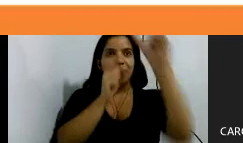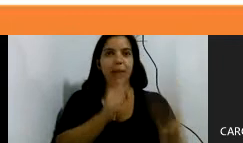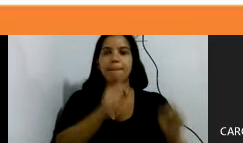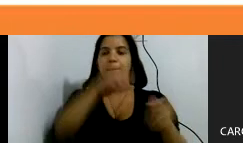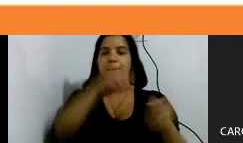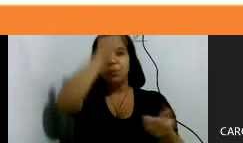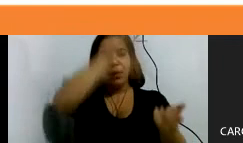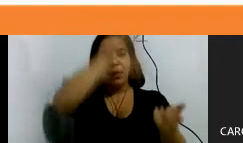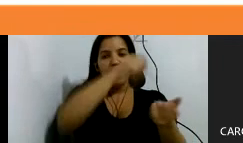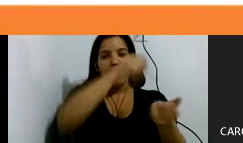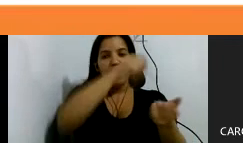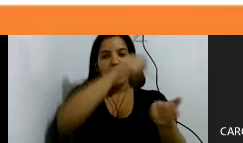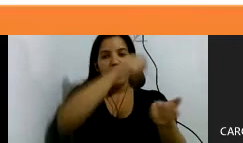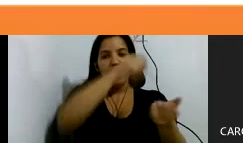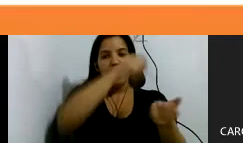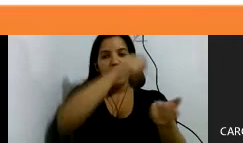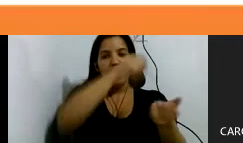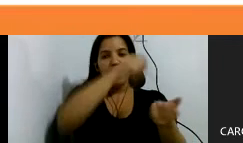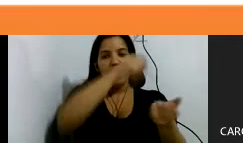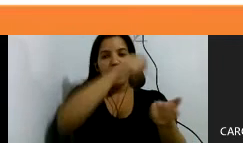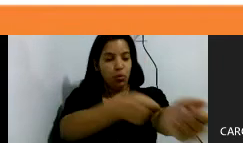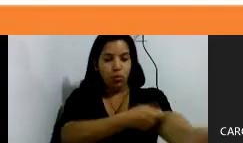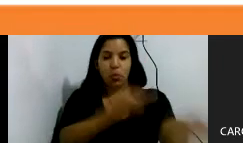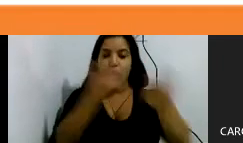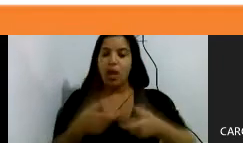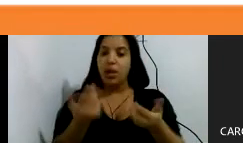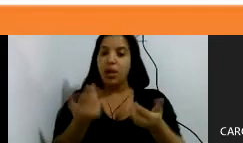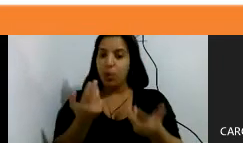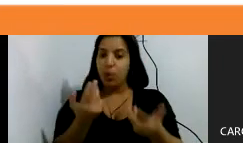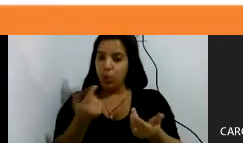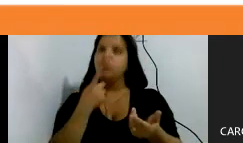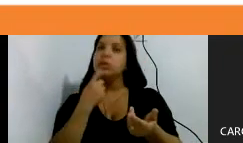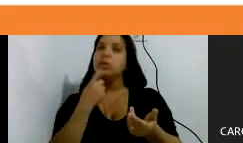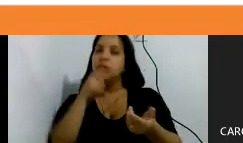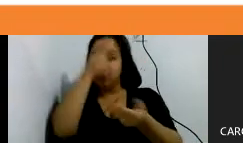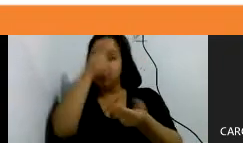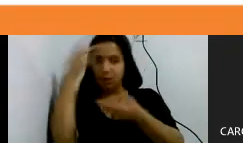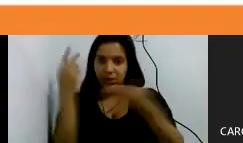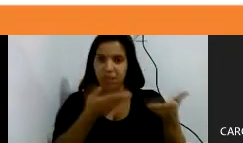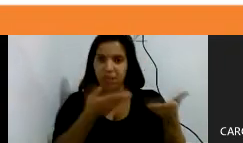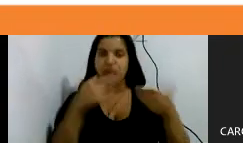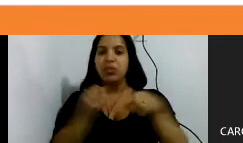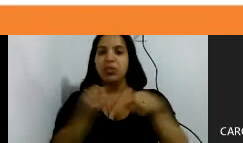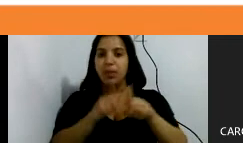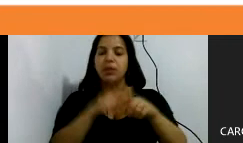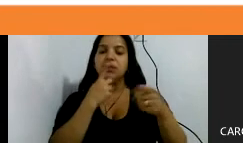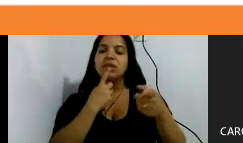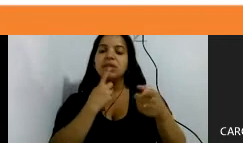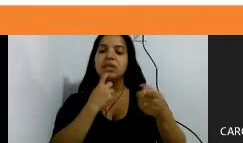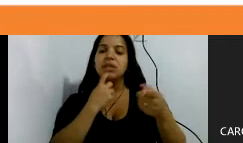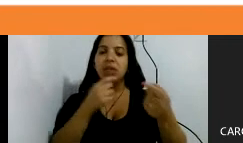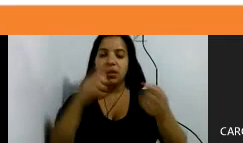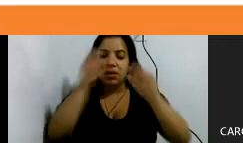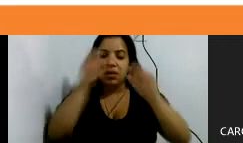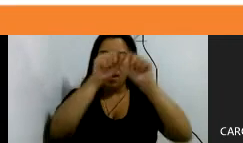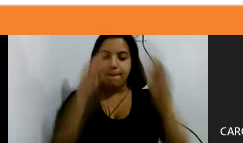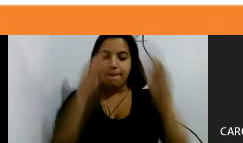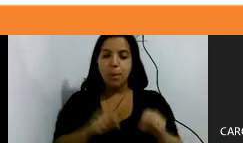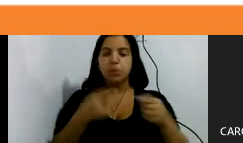a gente coleta no mesmo acesso e aí vem o sangue do paciente e o sangue da bolsa. E aí vem uma hemoglobina que